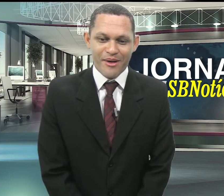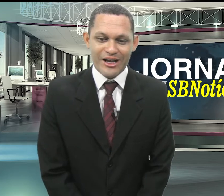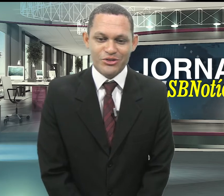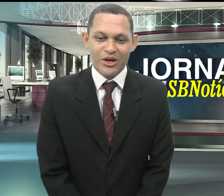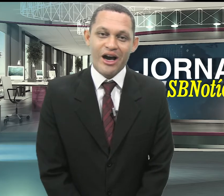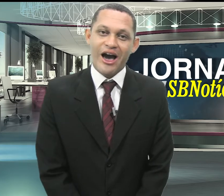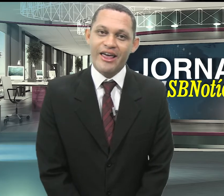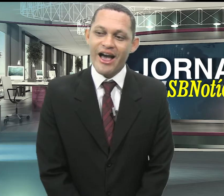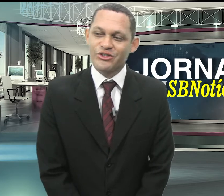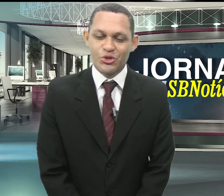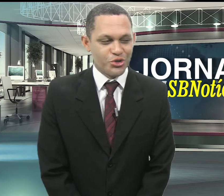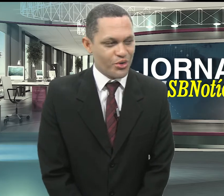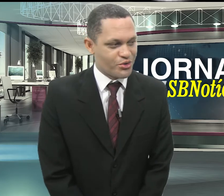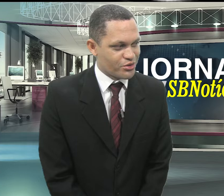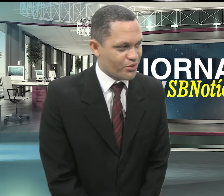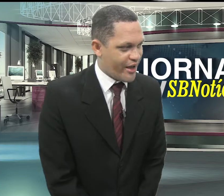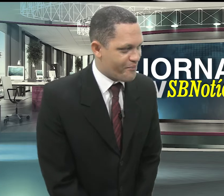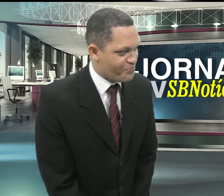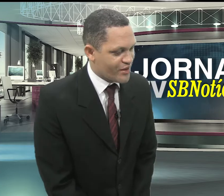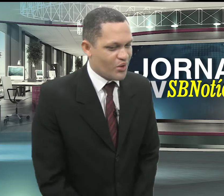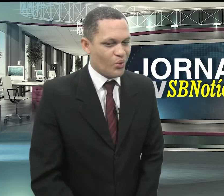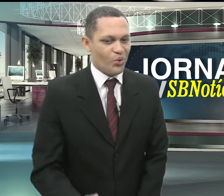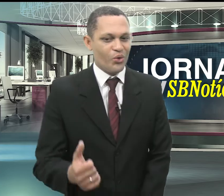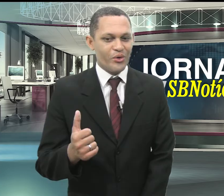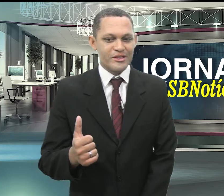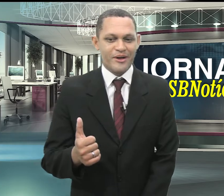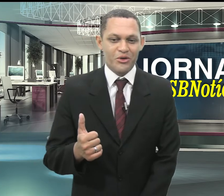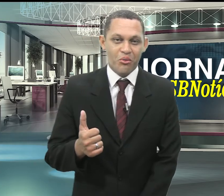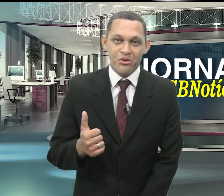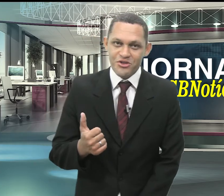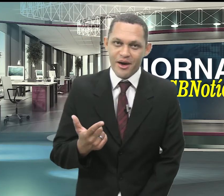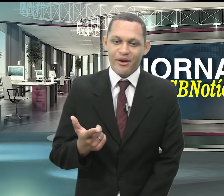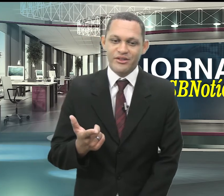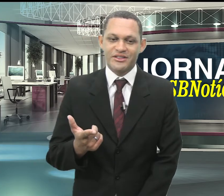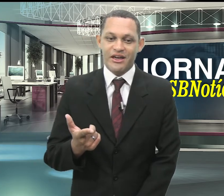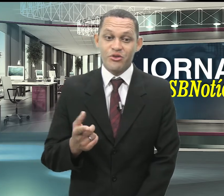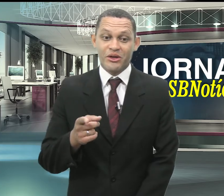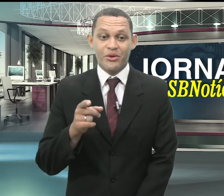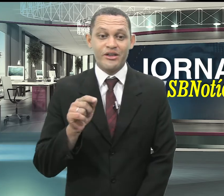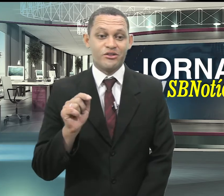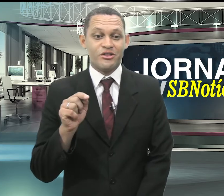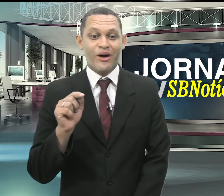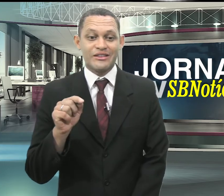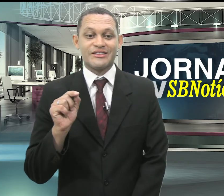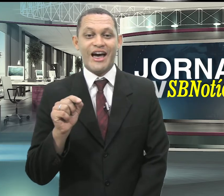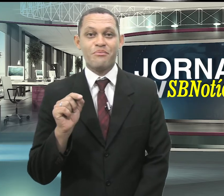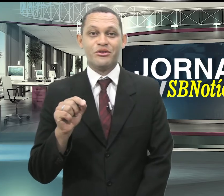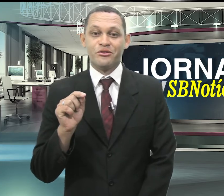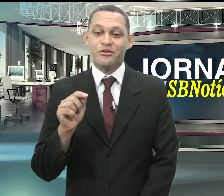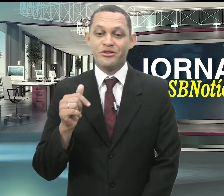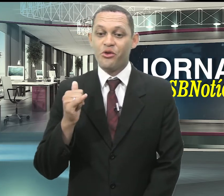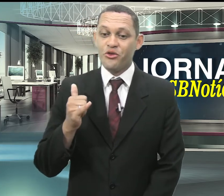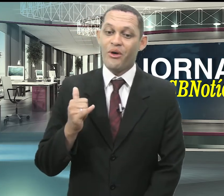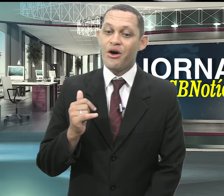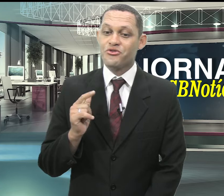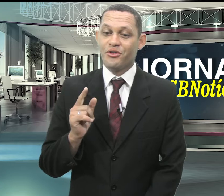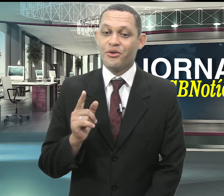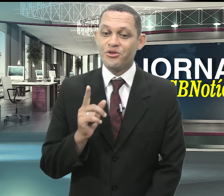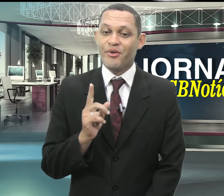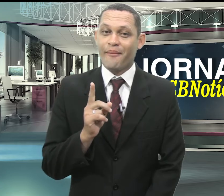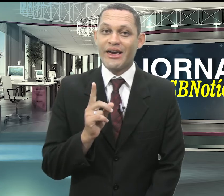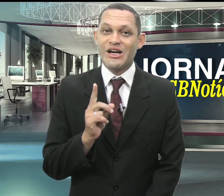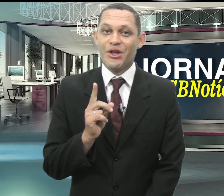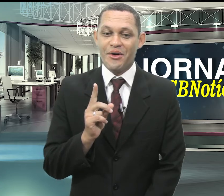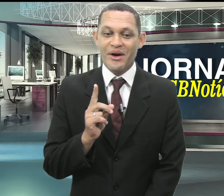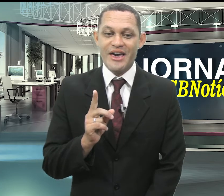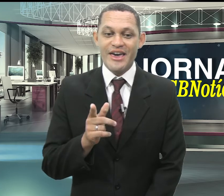grande abraço. Aliás, Josué, o Luiz mandou um bom dia para você, viu? Mandou aí no seu WhatsApp, você ouviu o áudio hoje